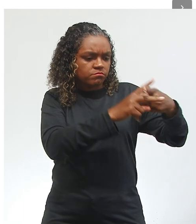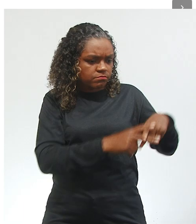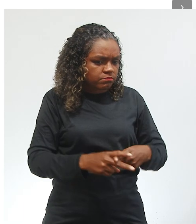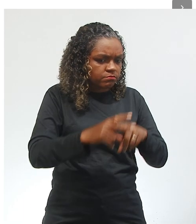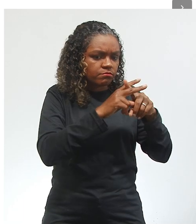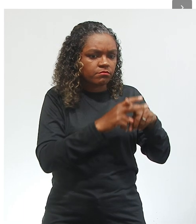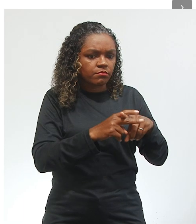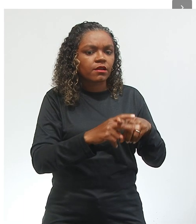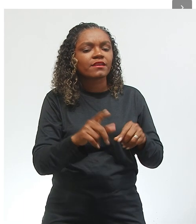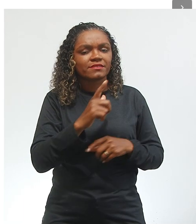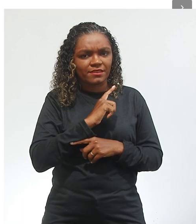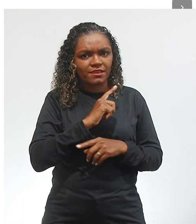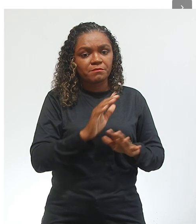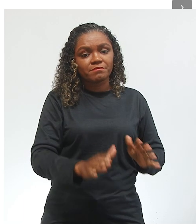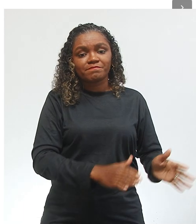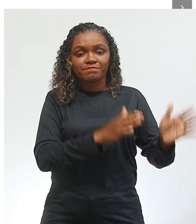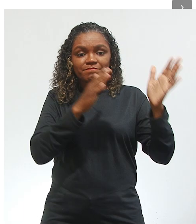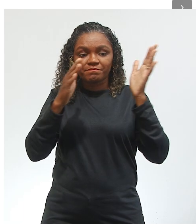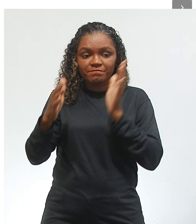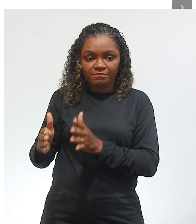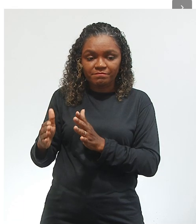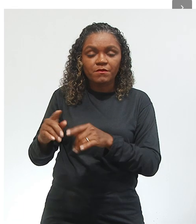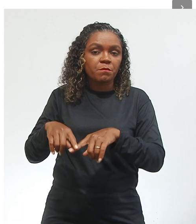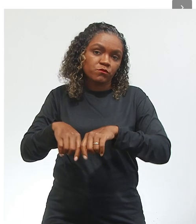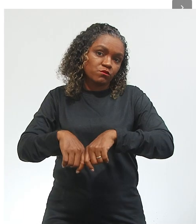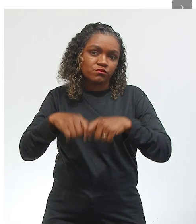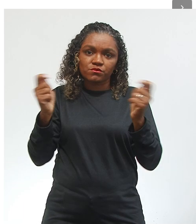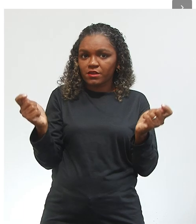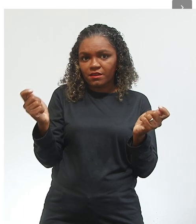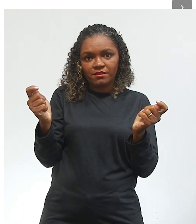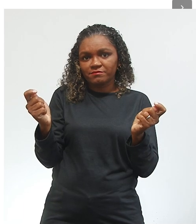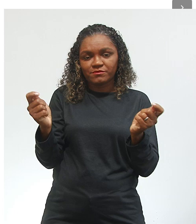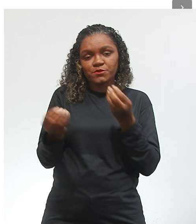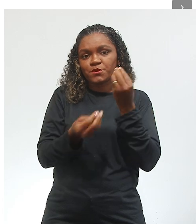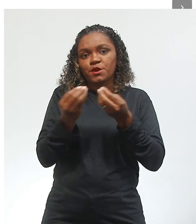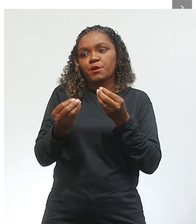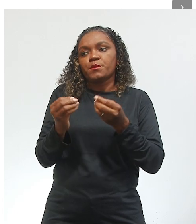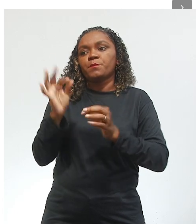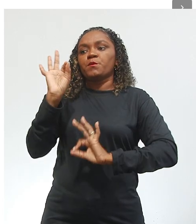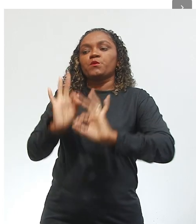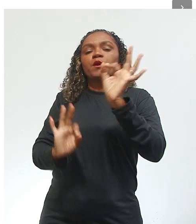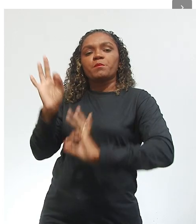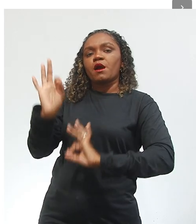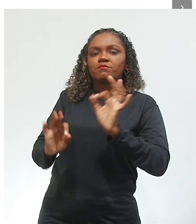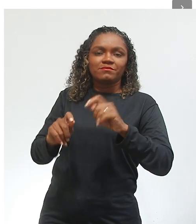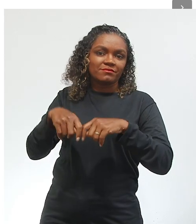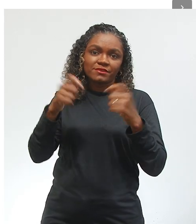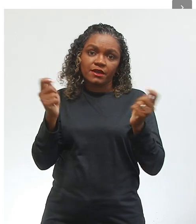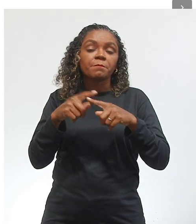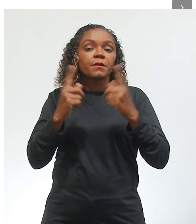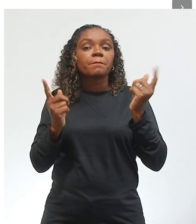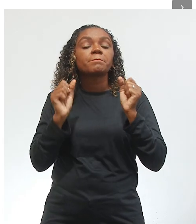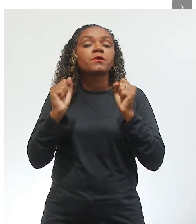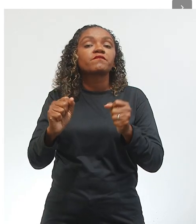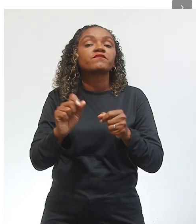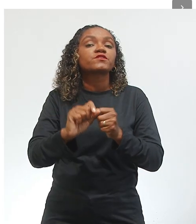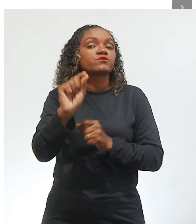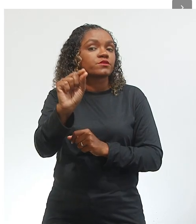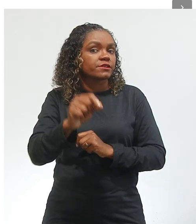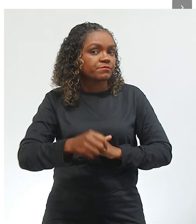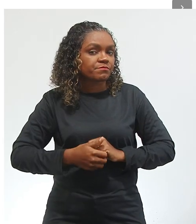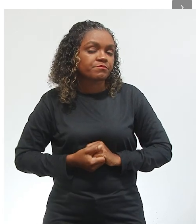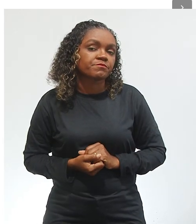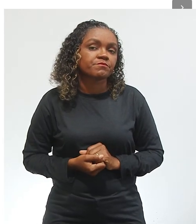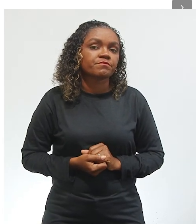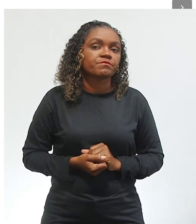gente pode melhorar, né? E as externas é aquilo que vem de fora, que a gente não pode mexer, mas a